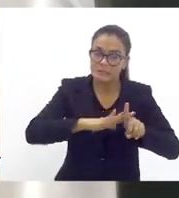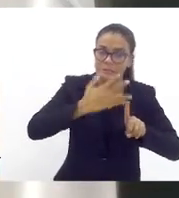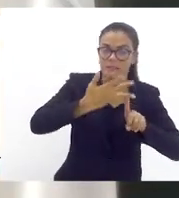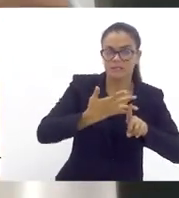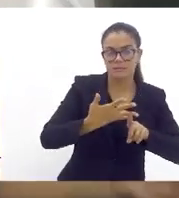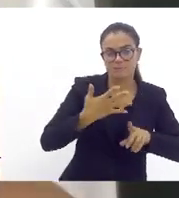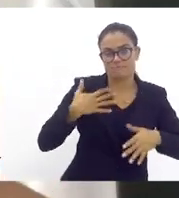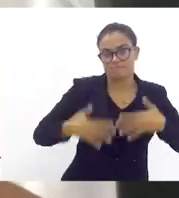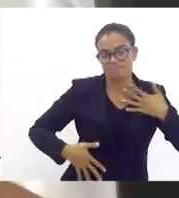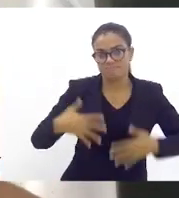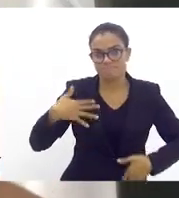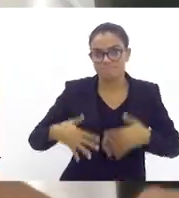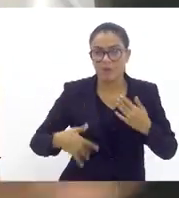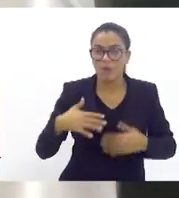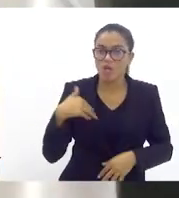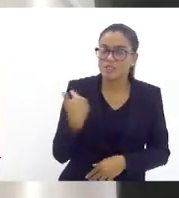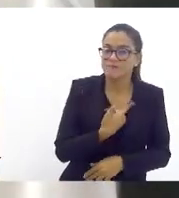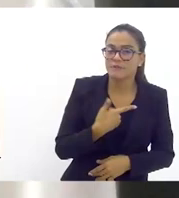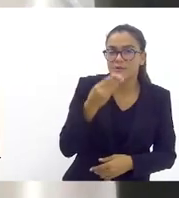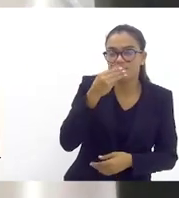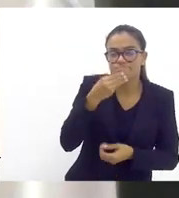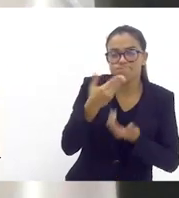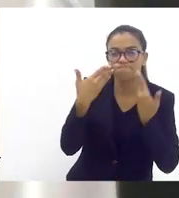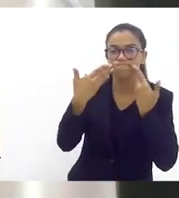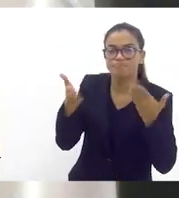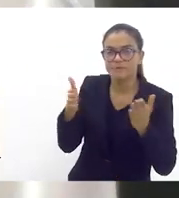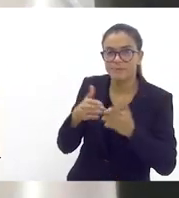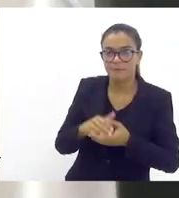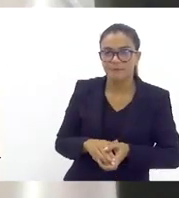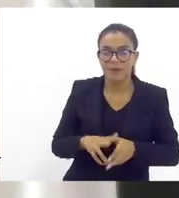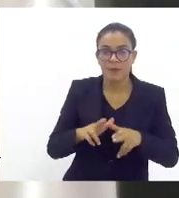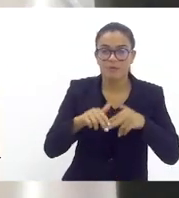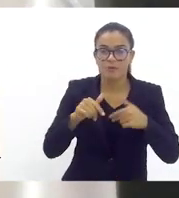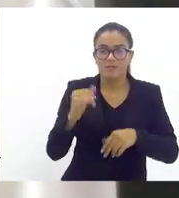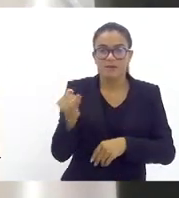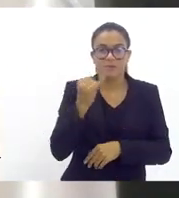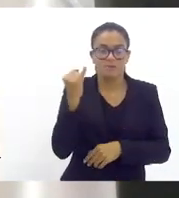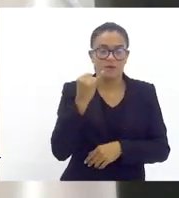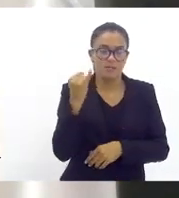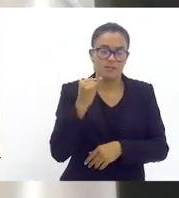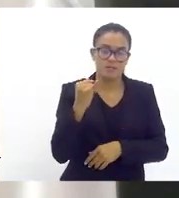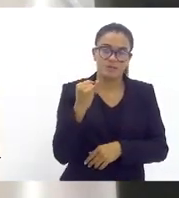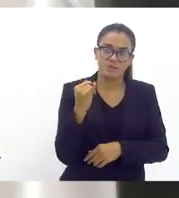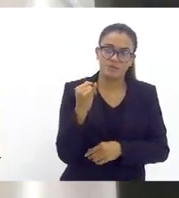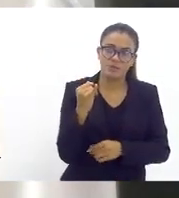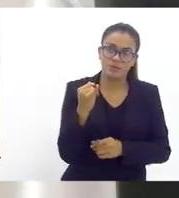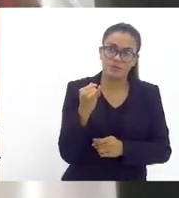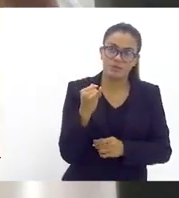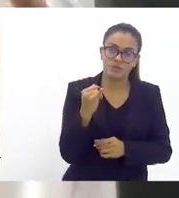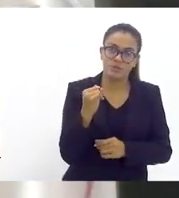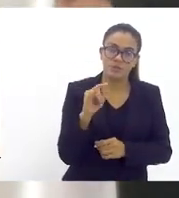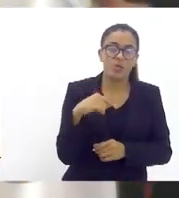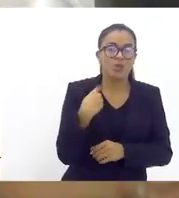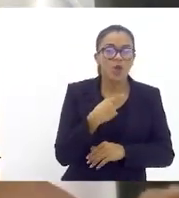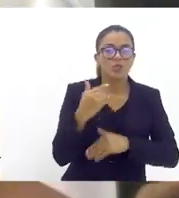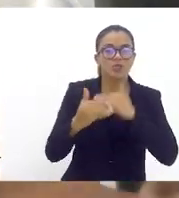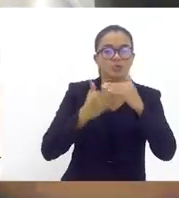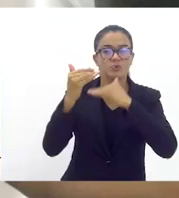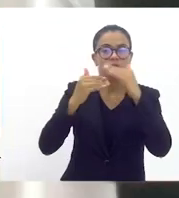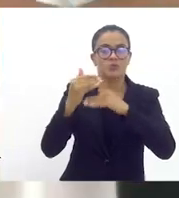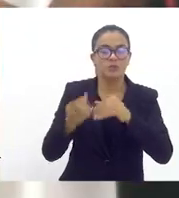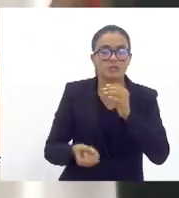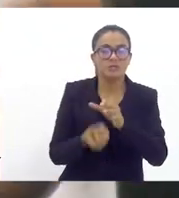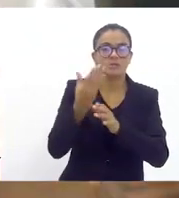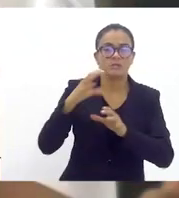as nossas vidas à disposição. Por isso é importante a gente construir espaços como esse,